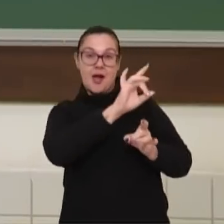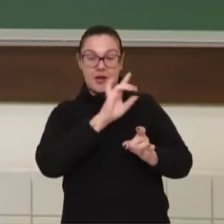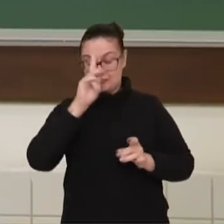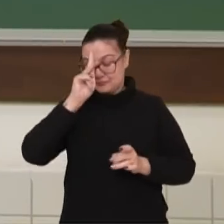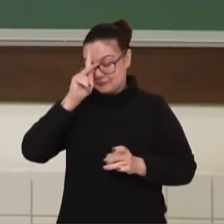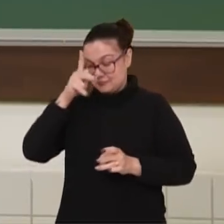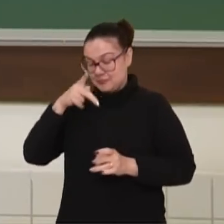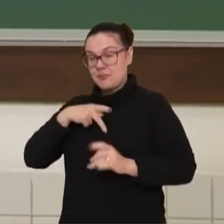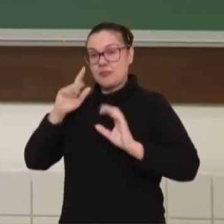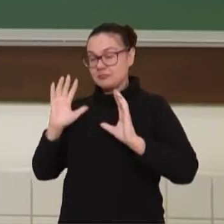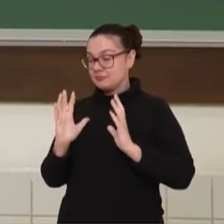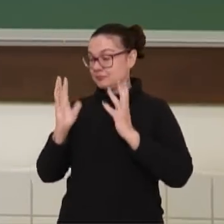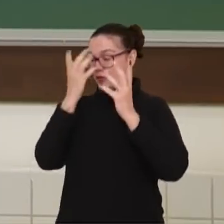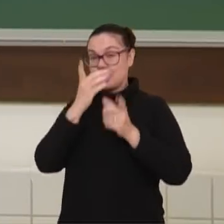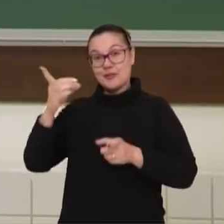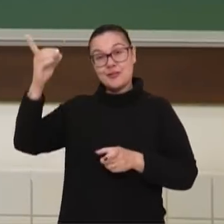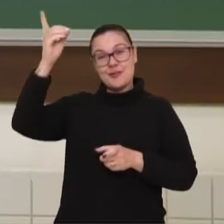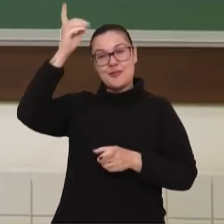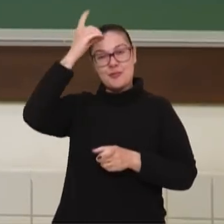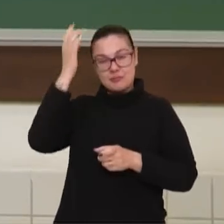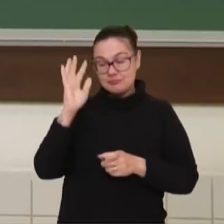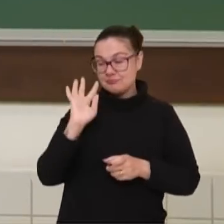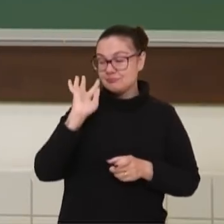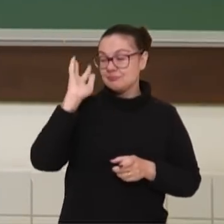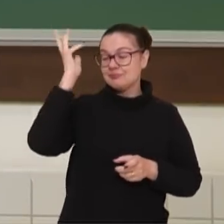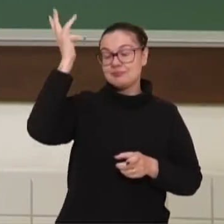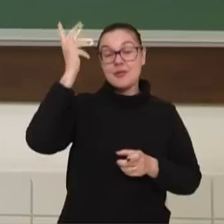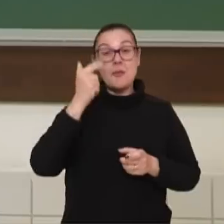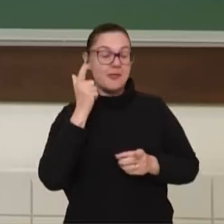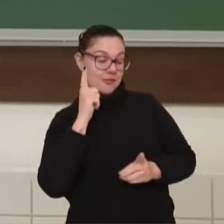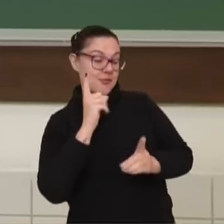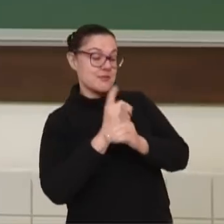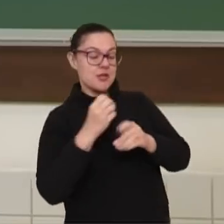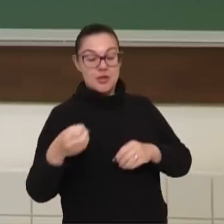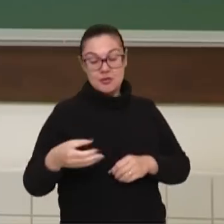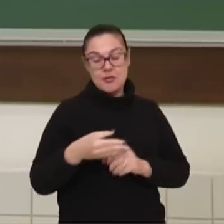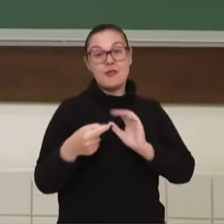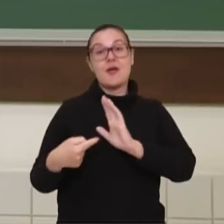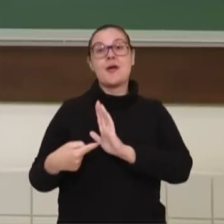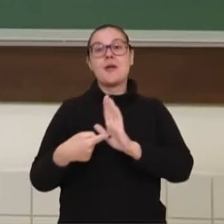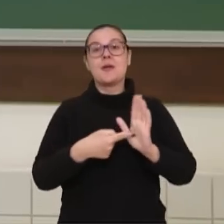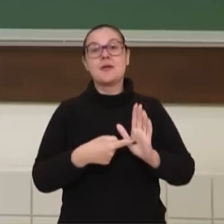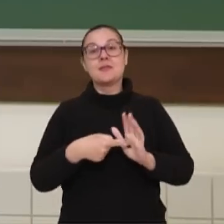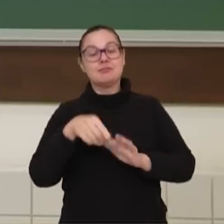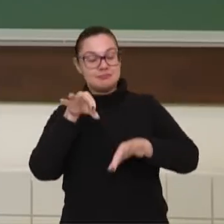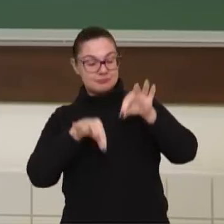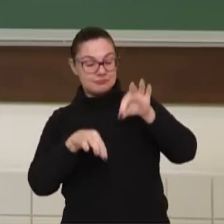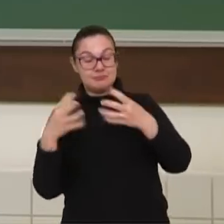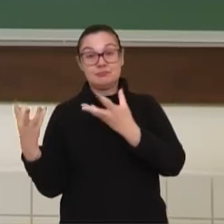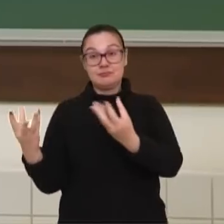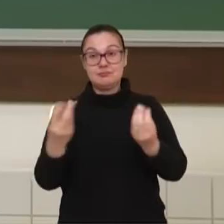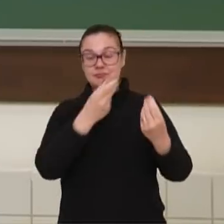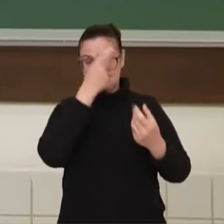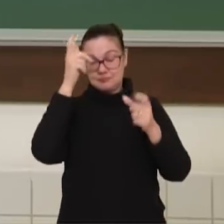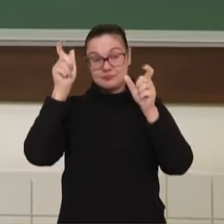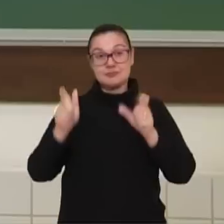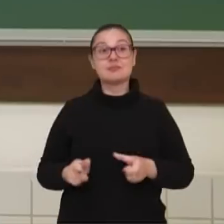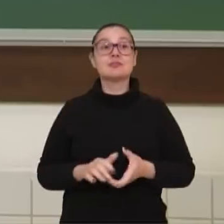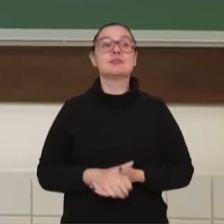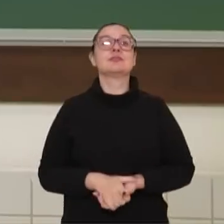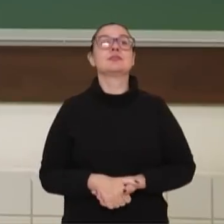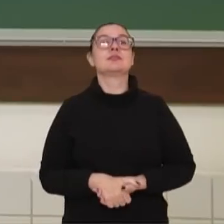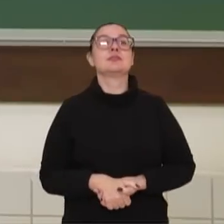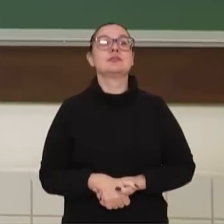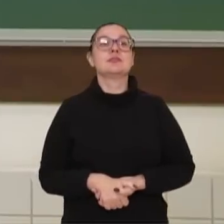seu talento, com a sua criatividade, para criar um espetáculo com várias pessoas, né?